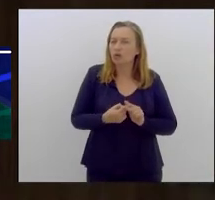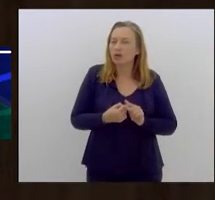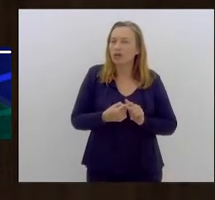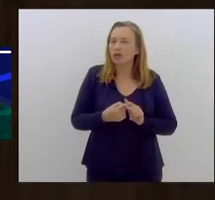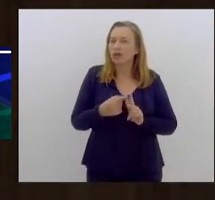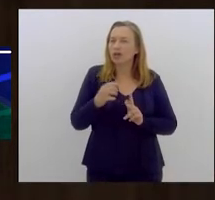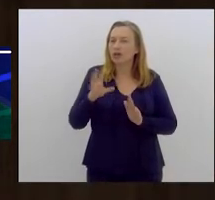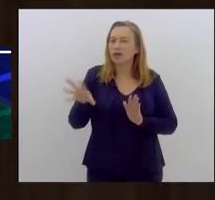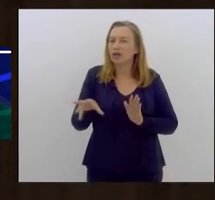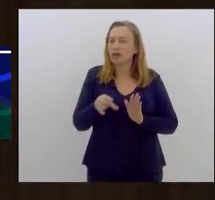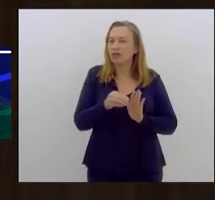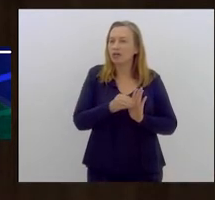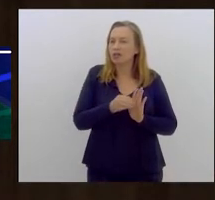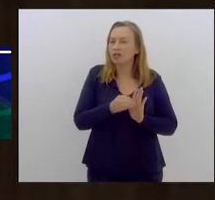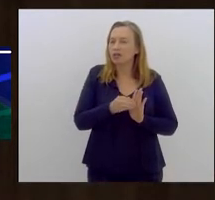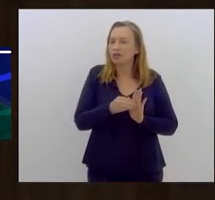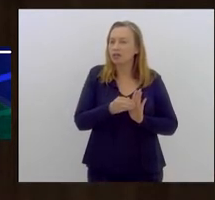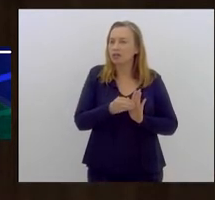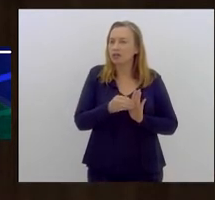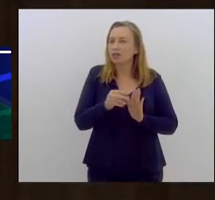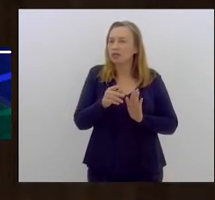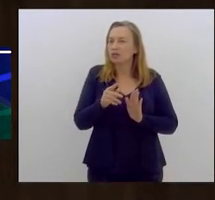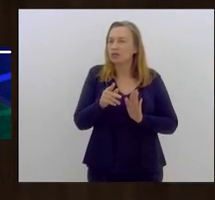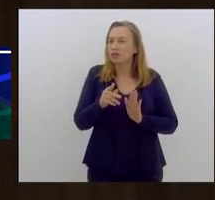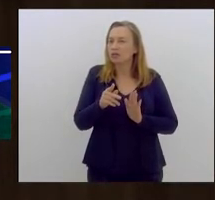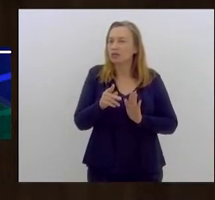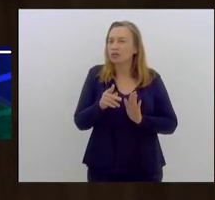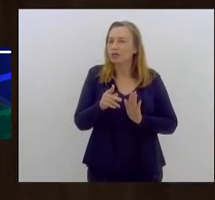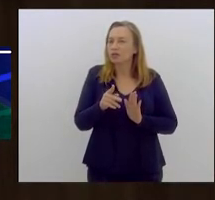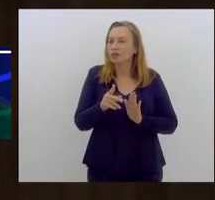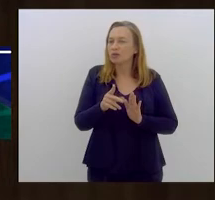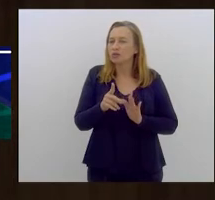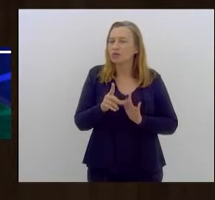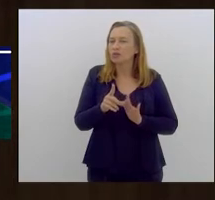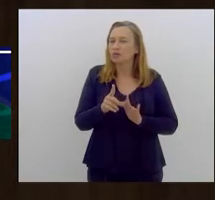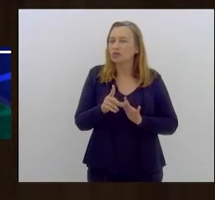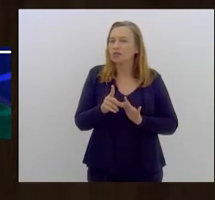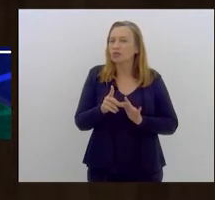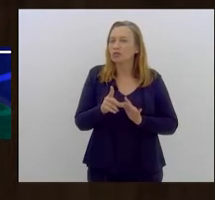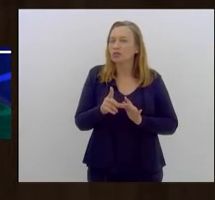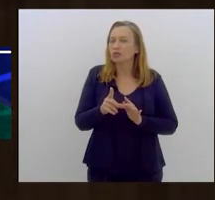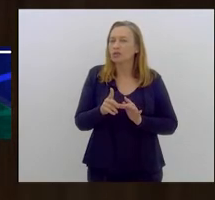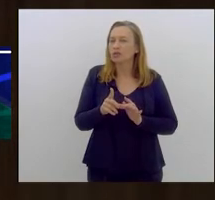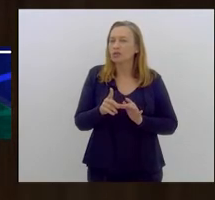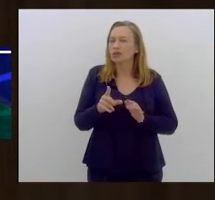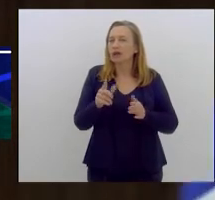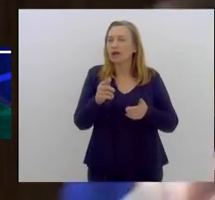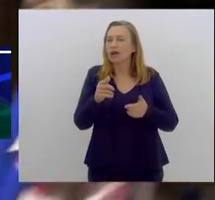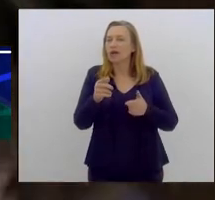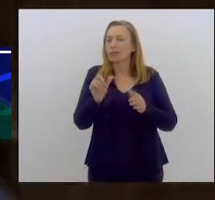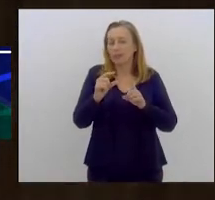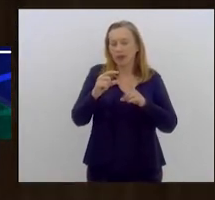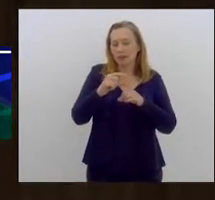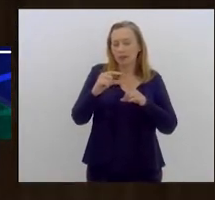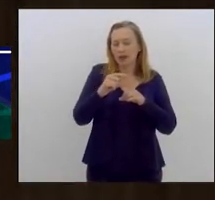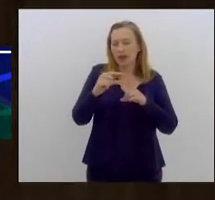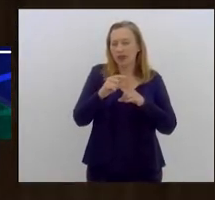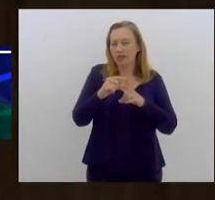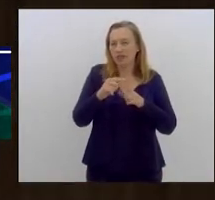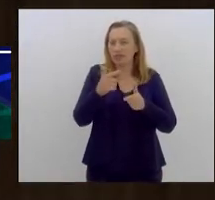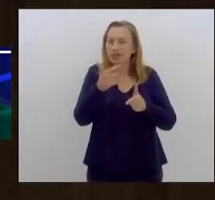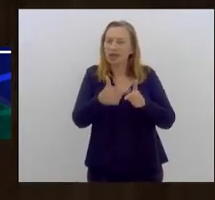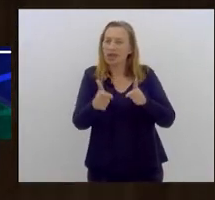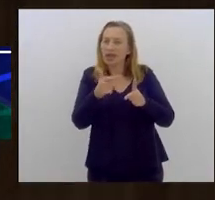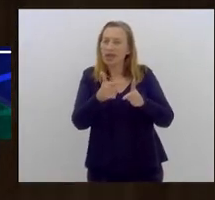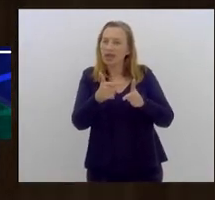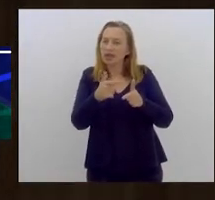emenda. Está projeto, está direito e respeito, com dois T's. É respeito. É só